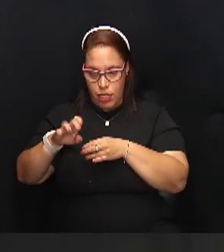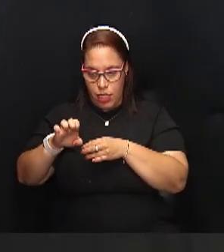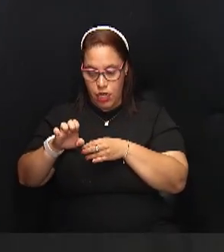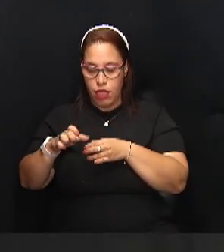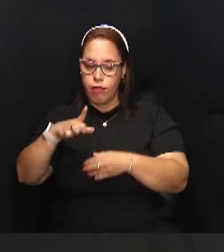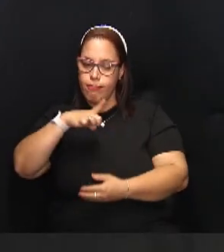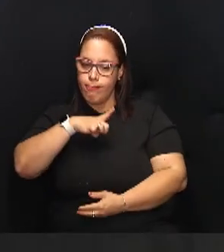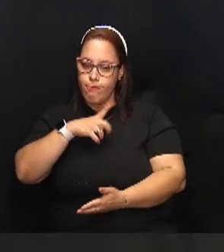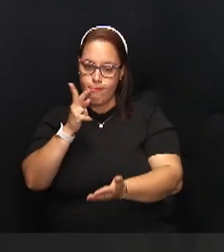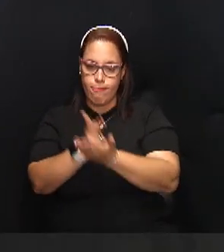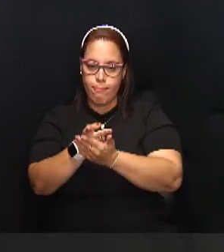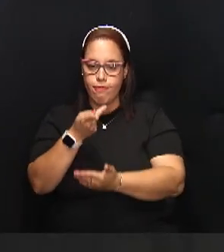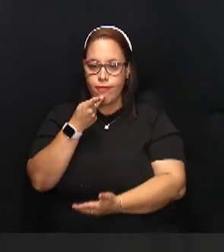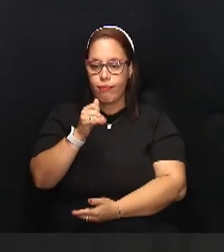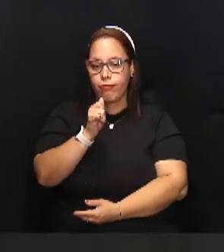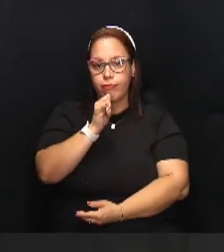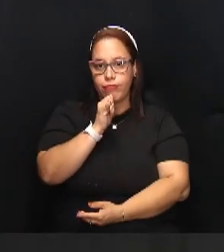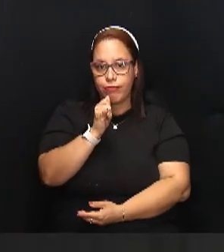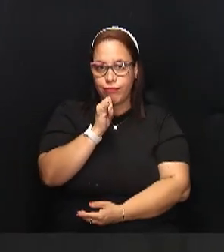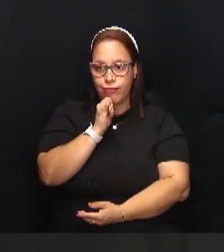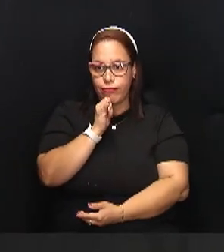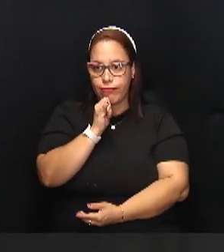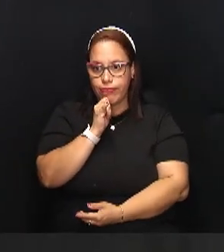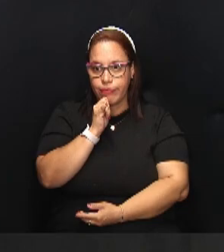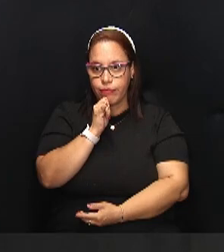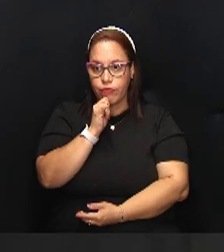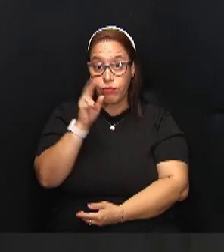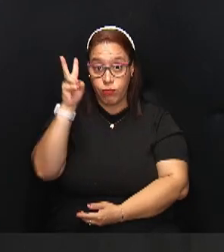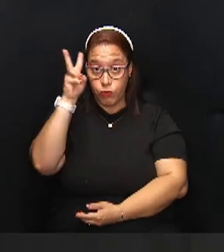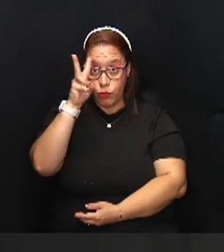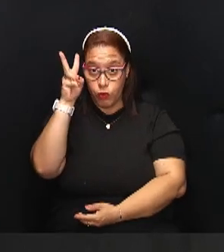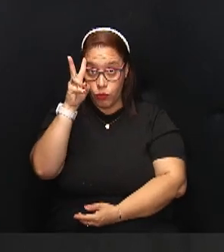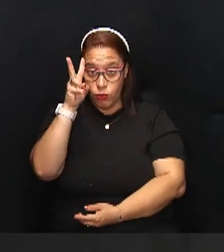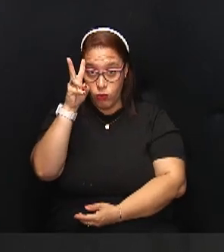eu sempre cito o exemplo, né, para quem lembra